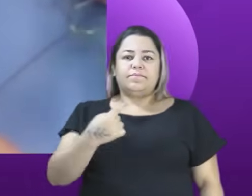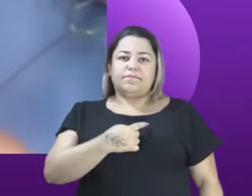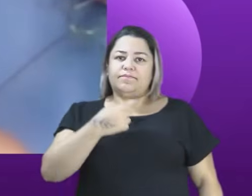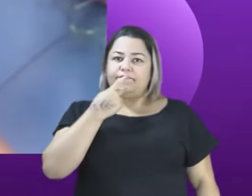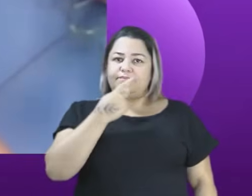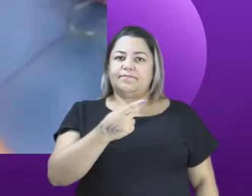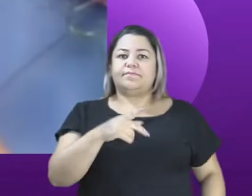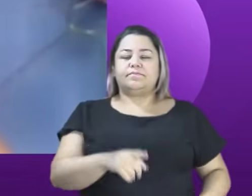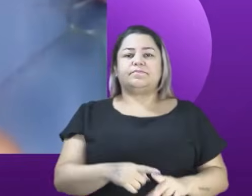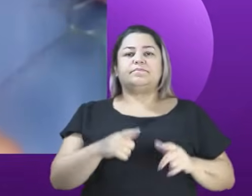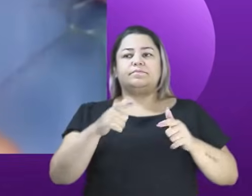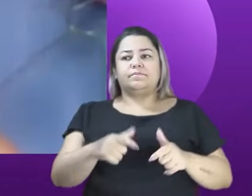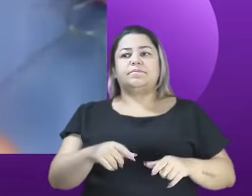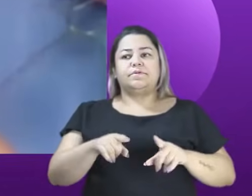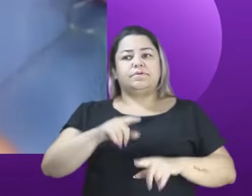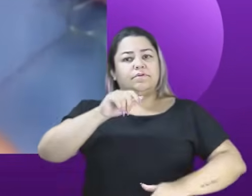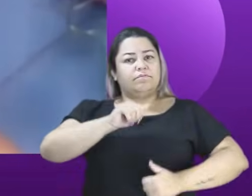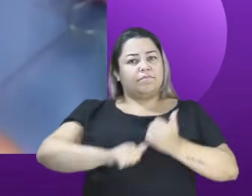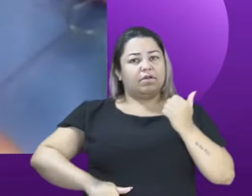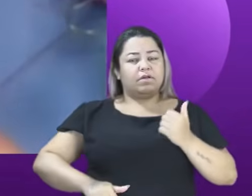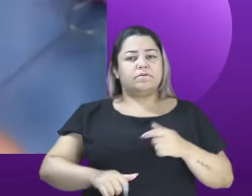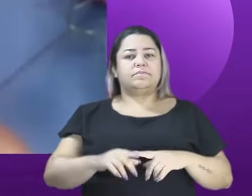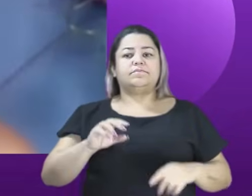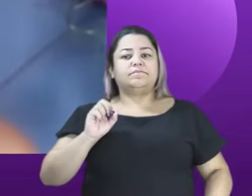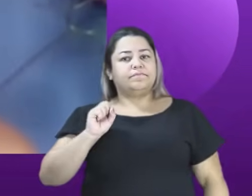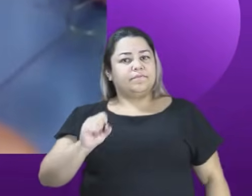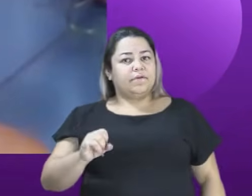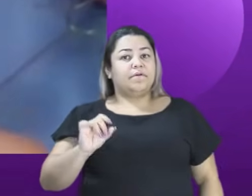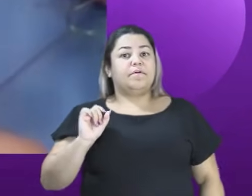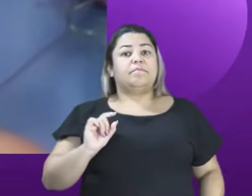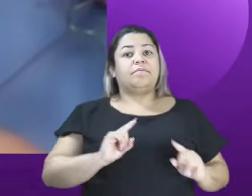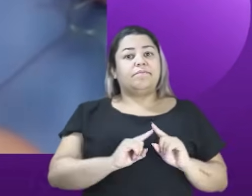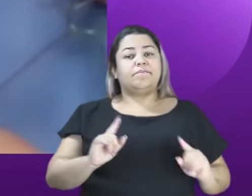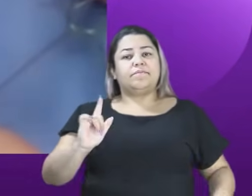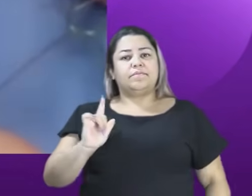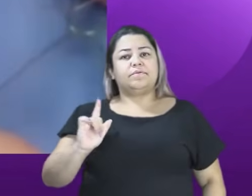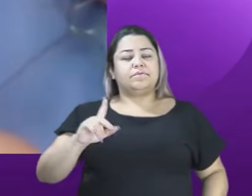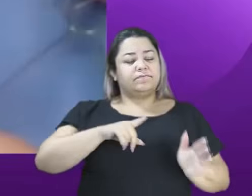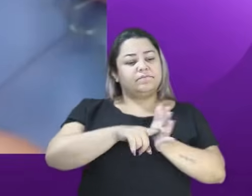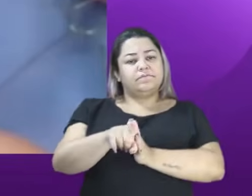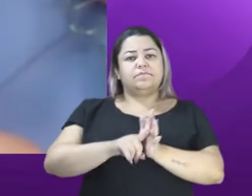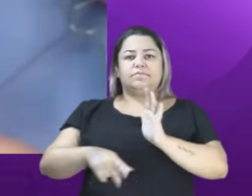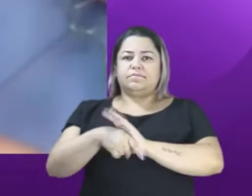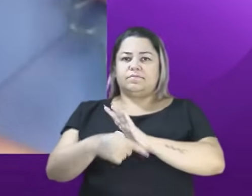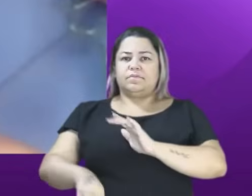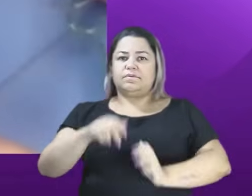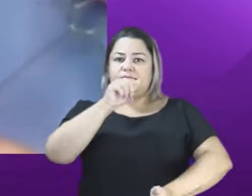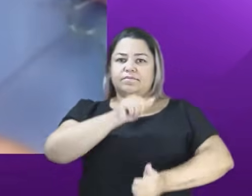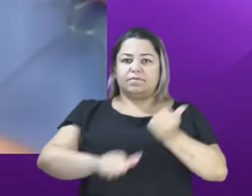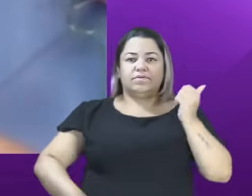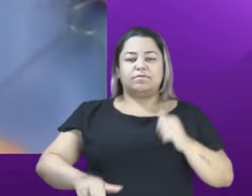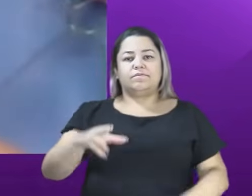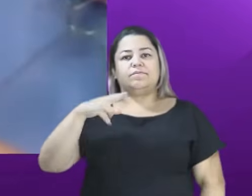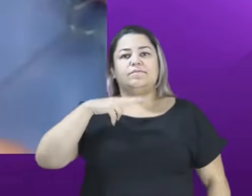de um lugar extremamente sexista, que é o esporte em si, mas existem algumas especificidades nos esportes